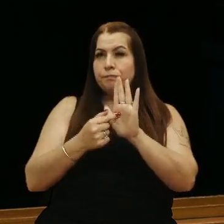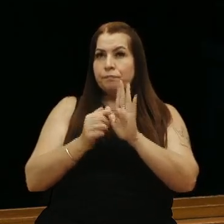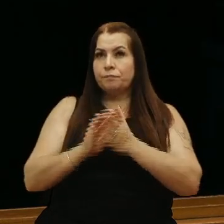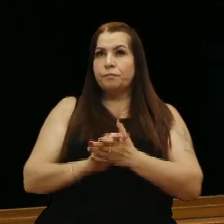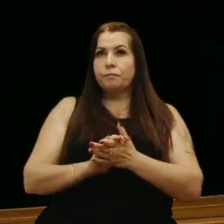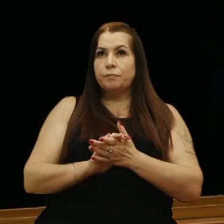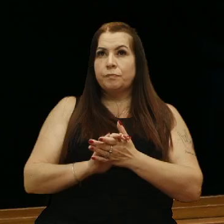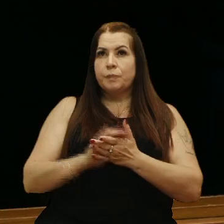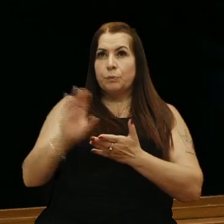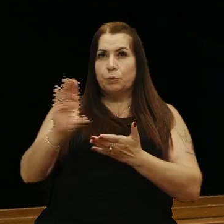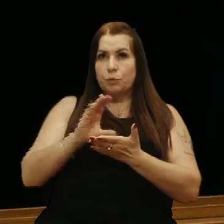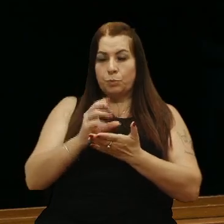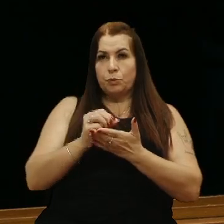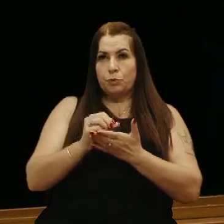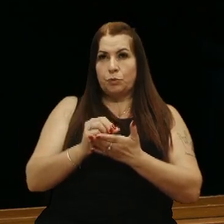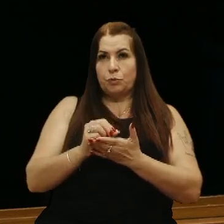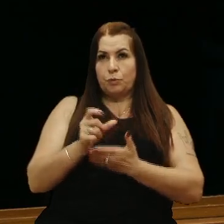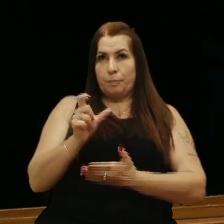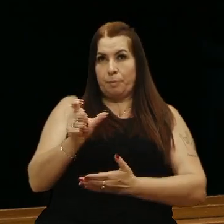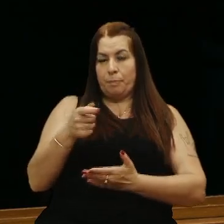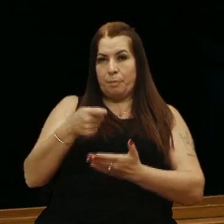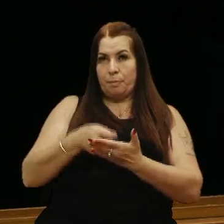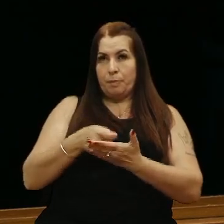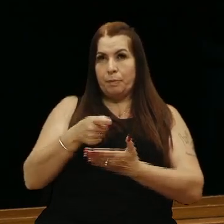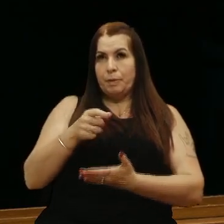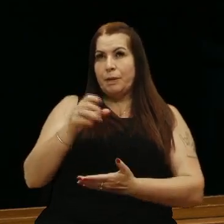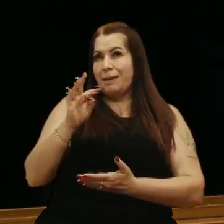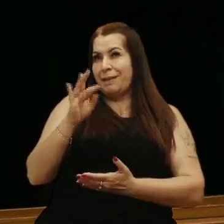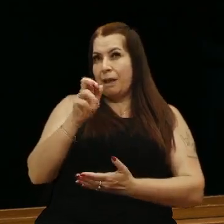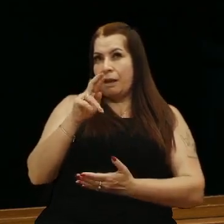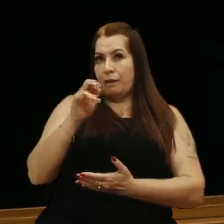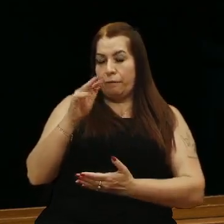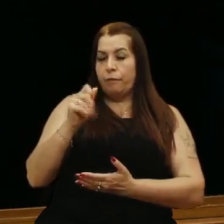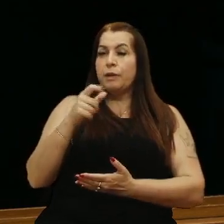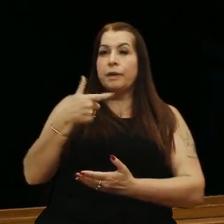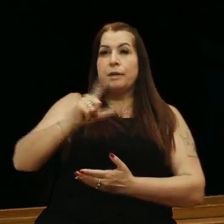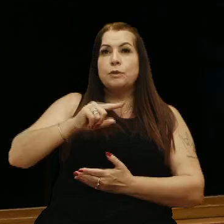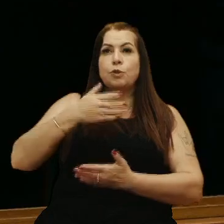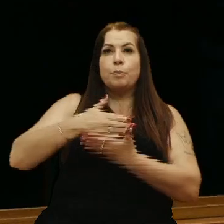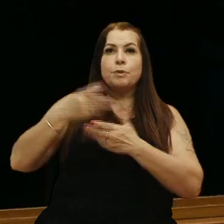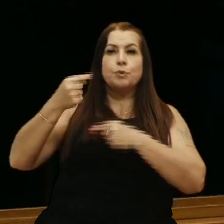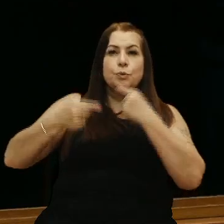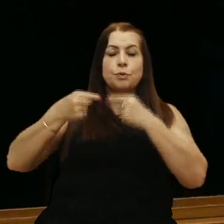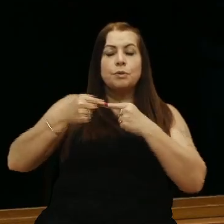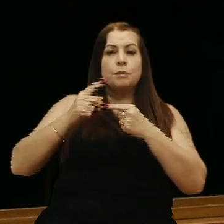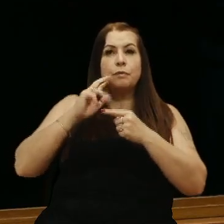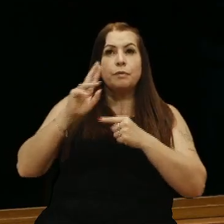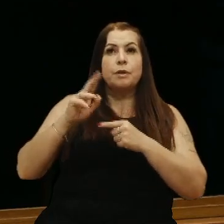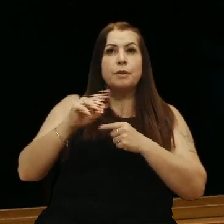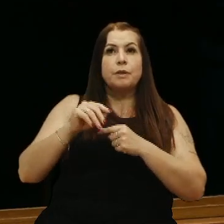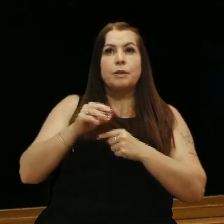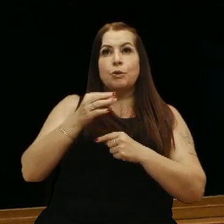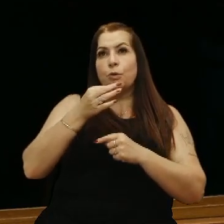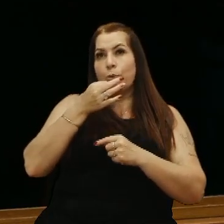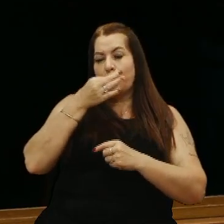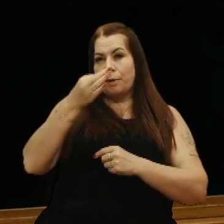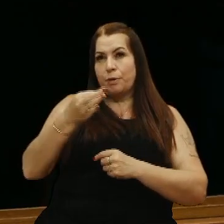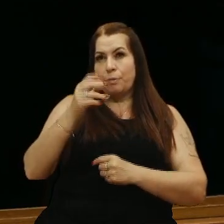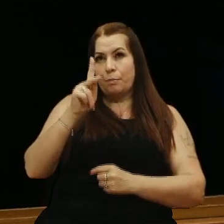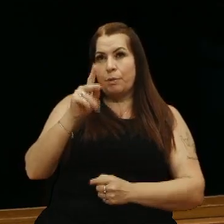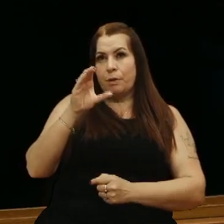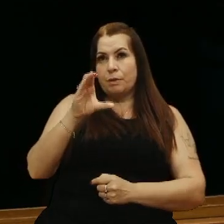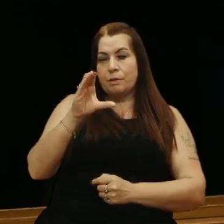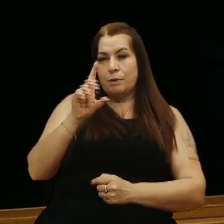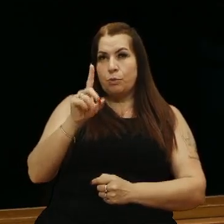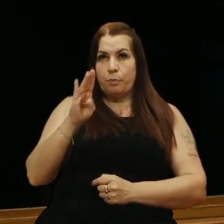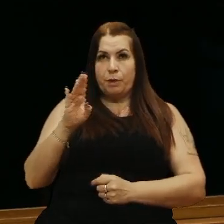o subsídio tarifário. Antes de começar essa discussão, presidente, eu gostaria de ressaltar que a posição do PCdoB não é que o